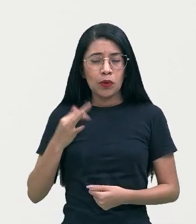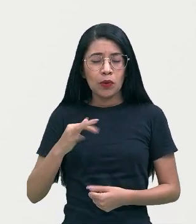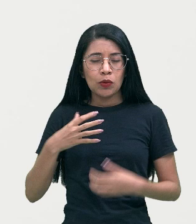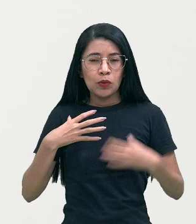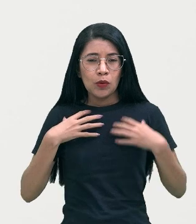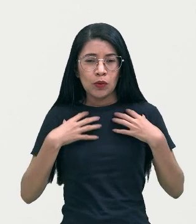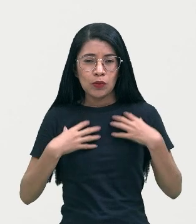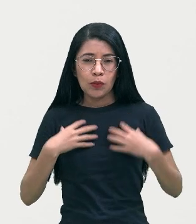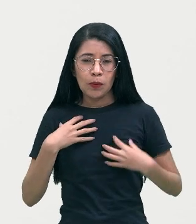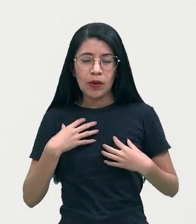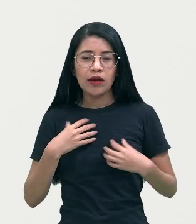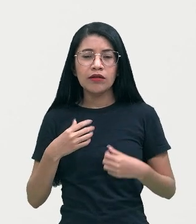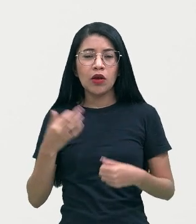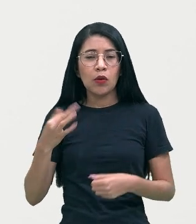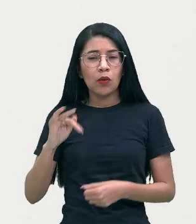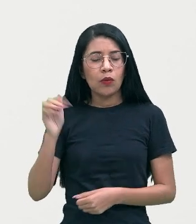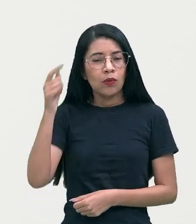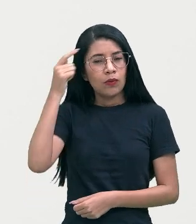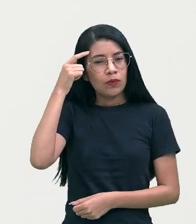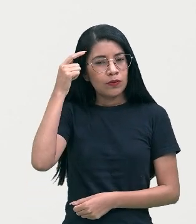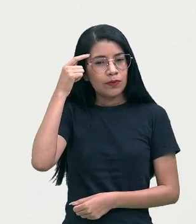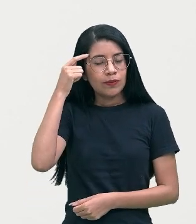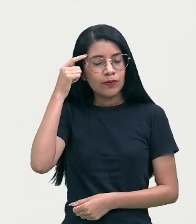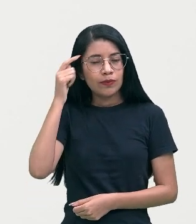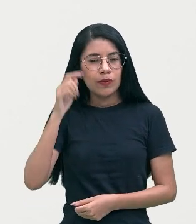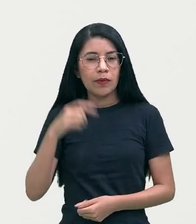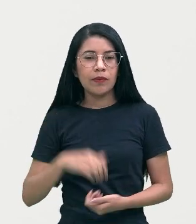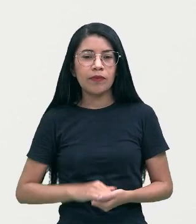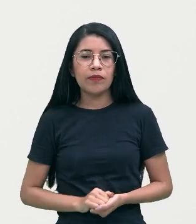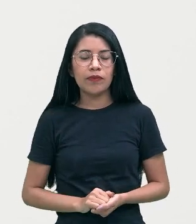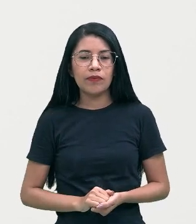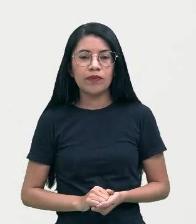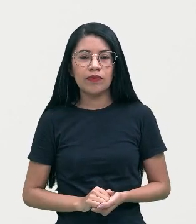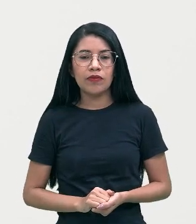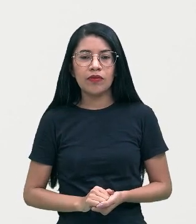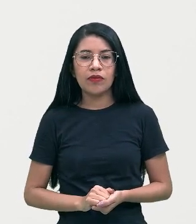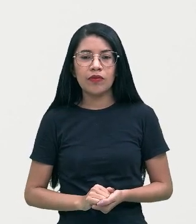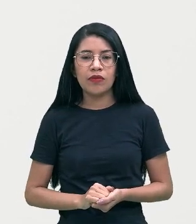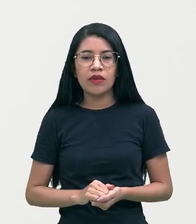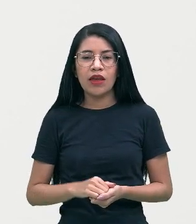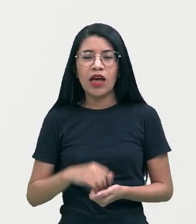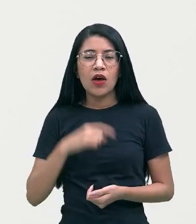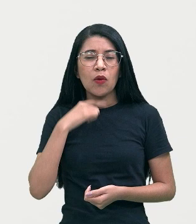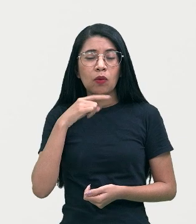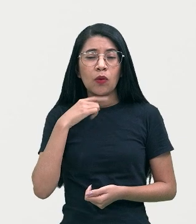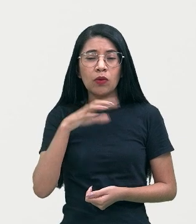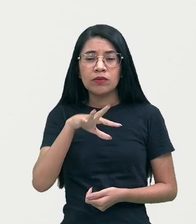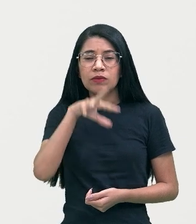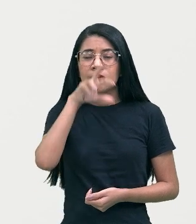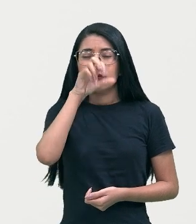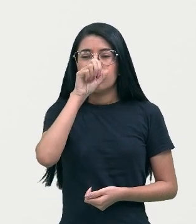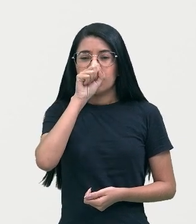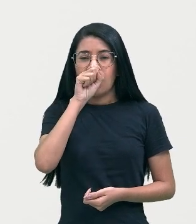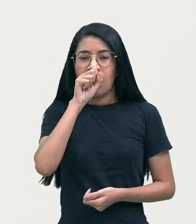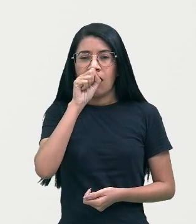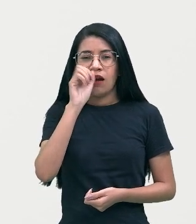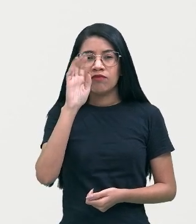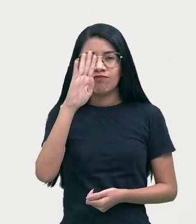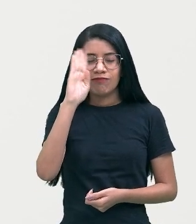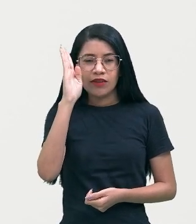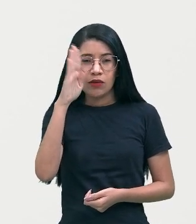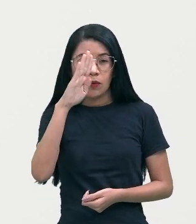peito, dores de cabeça, tá, gente? Dor de cabeça, falta de ar,